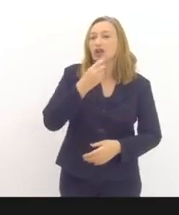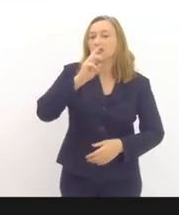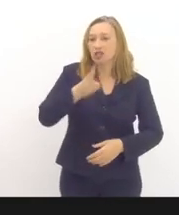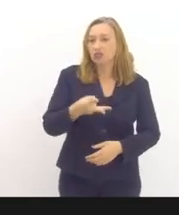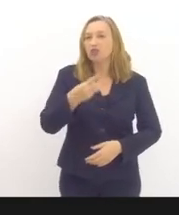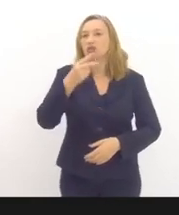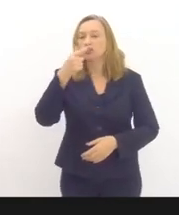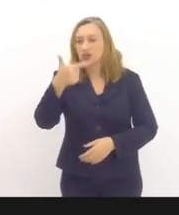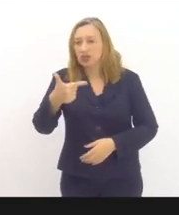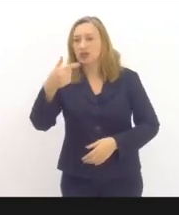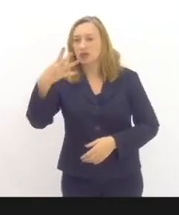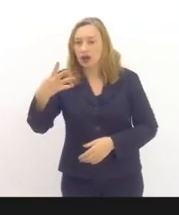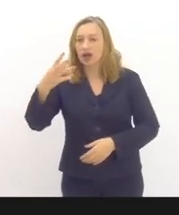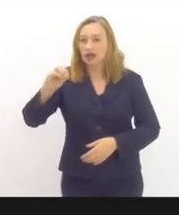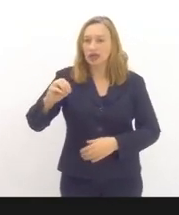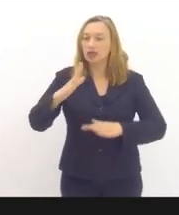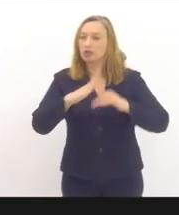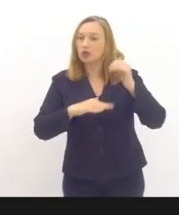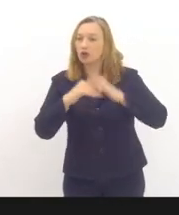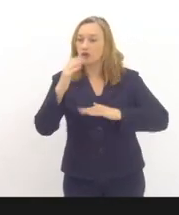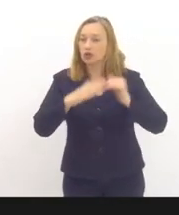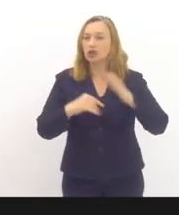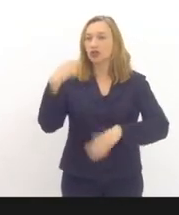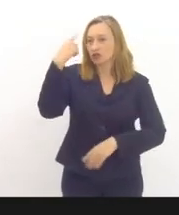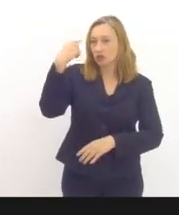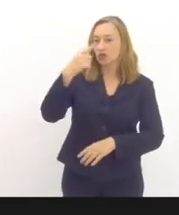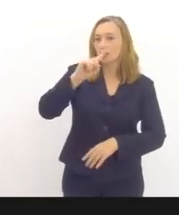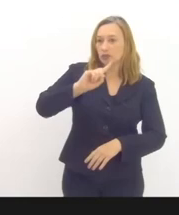3.240 profissionais, de espanhol